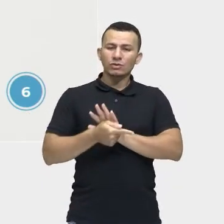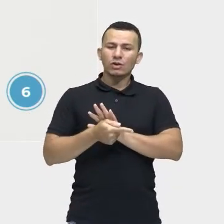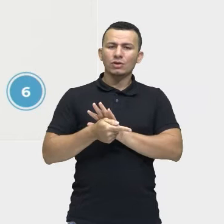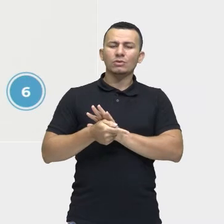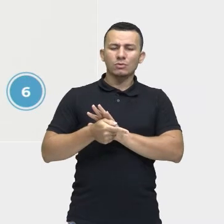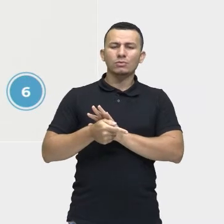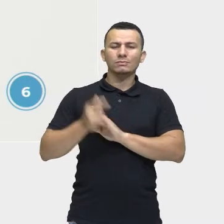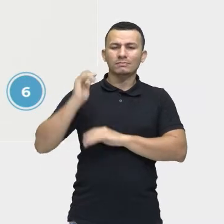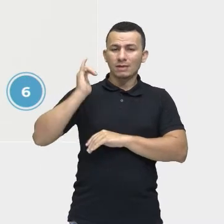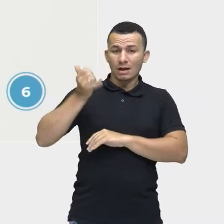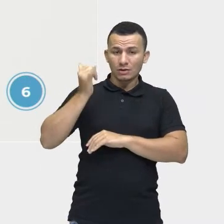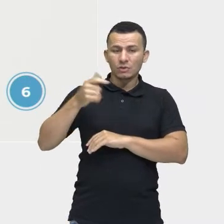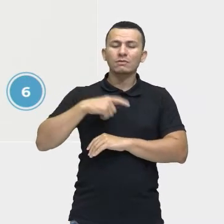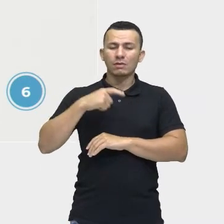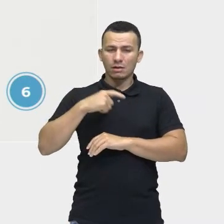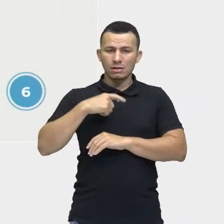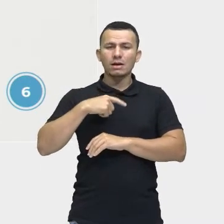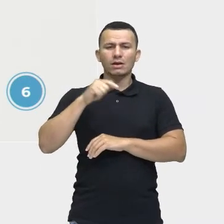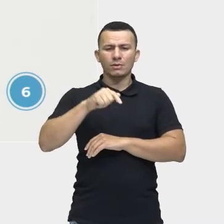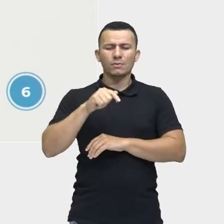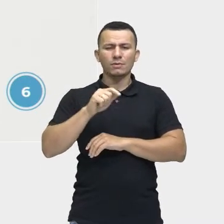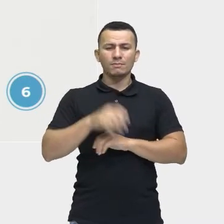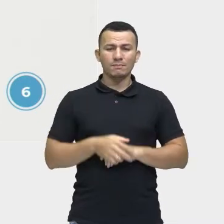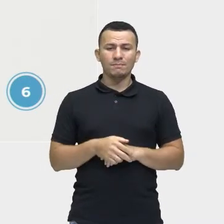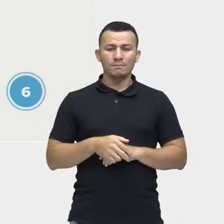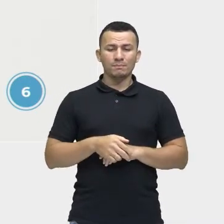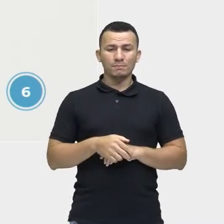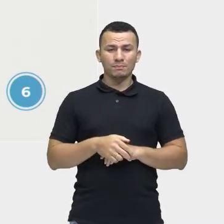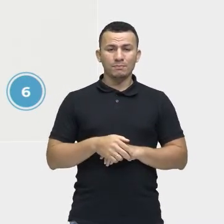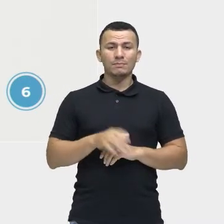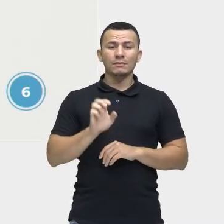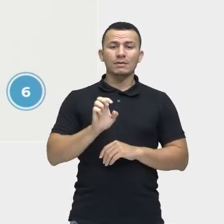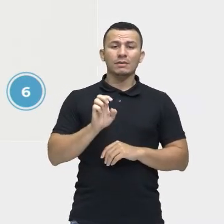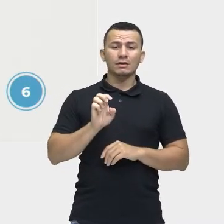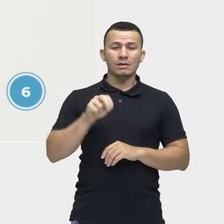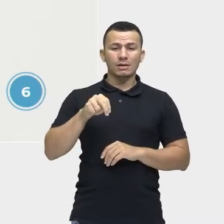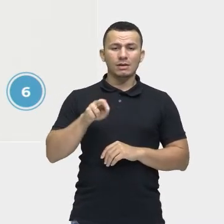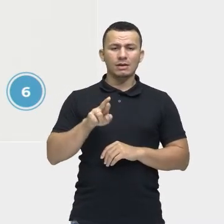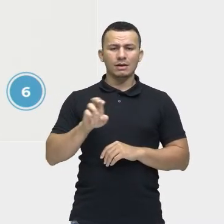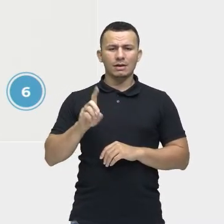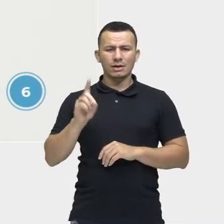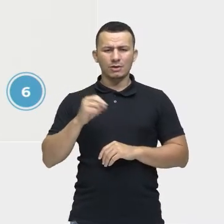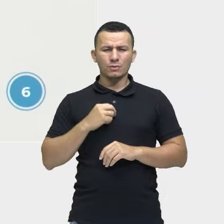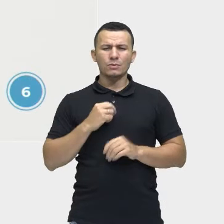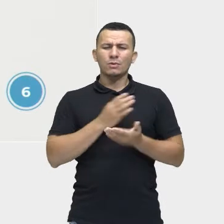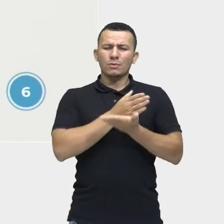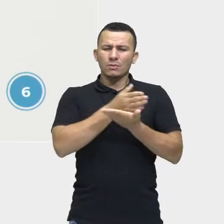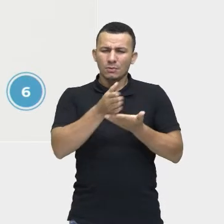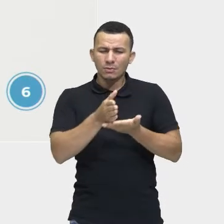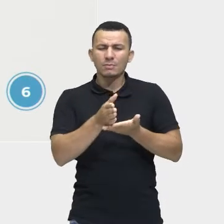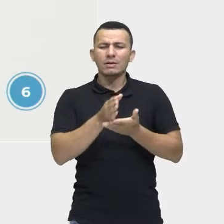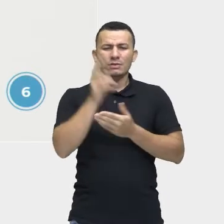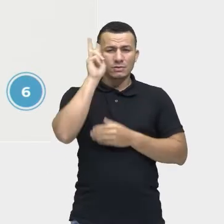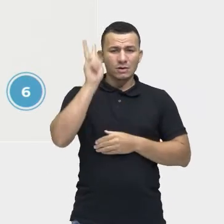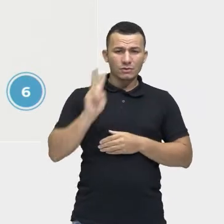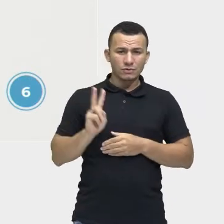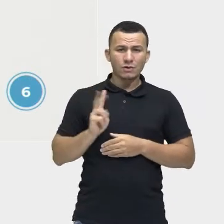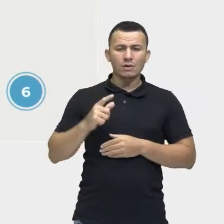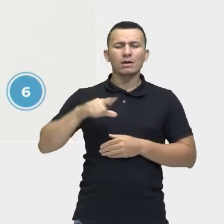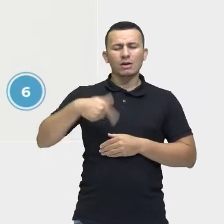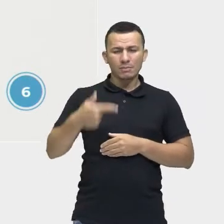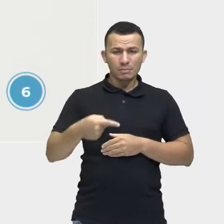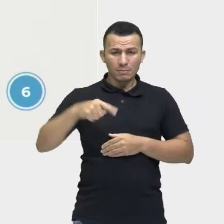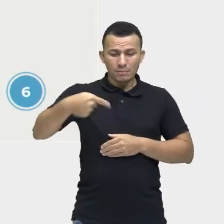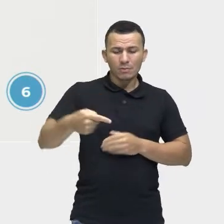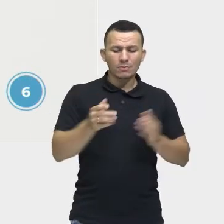um enredo, no qual, neste enredo, existe uma situação inicial, onde o narrador vai